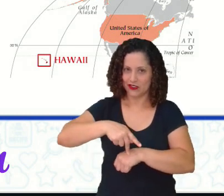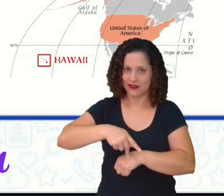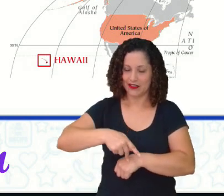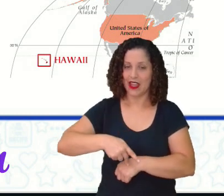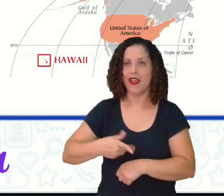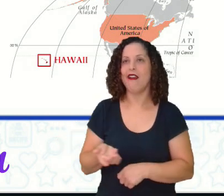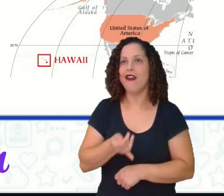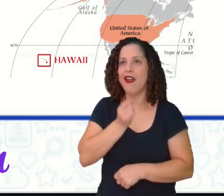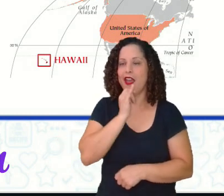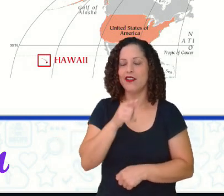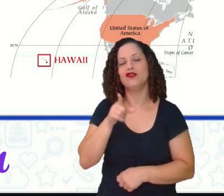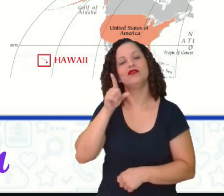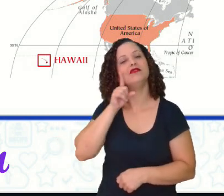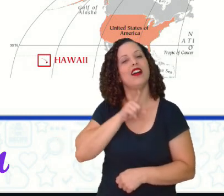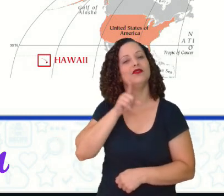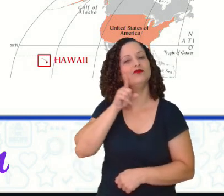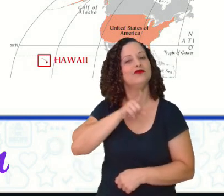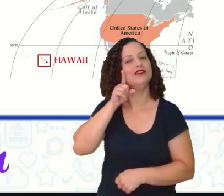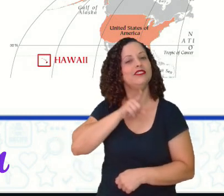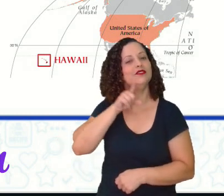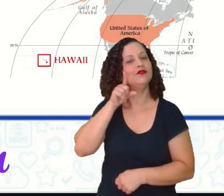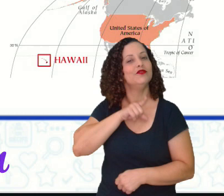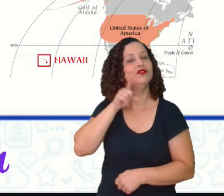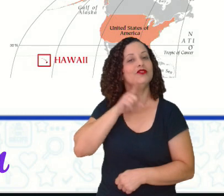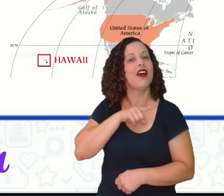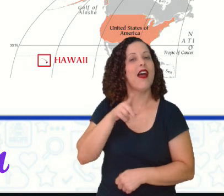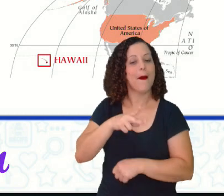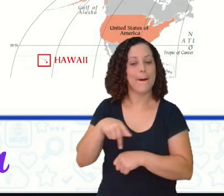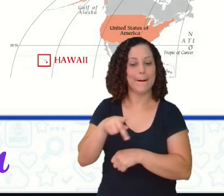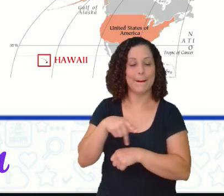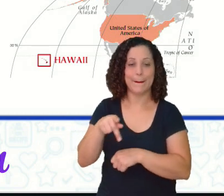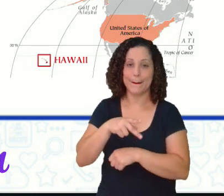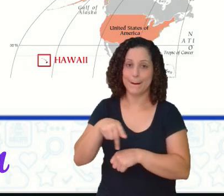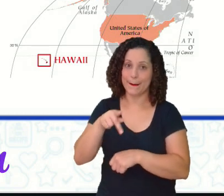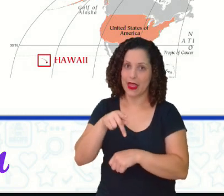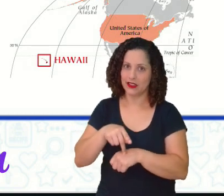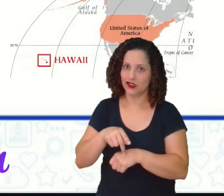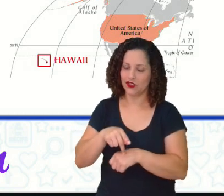Estados Unidos é um país